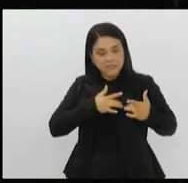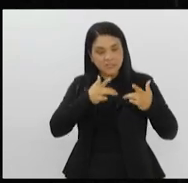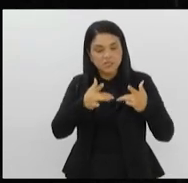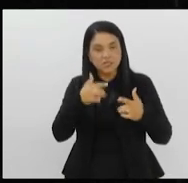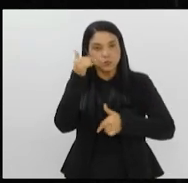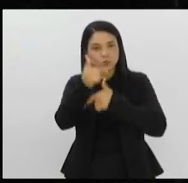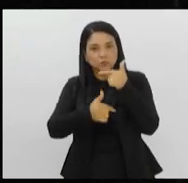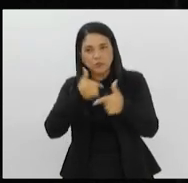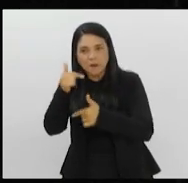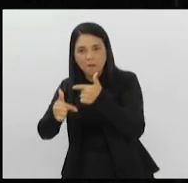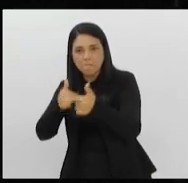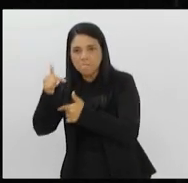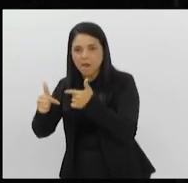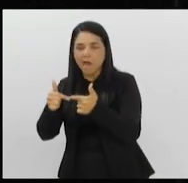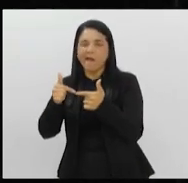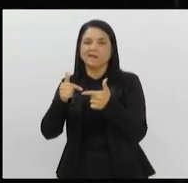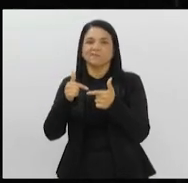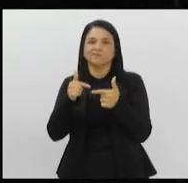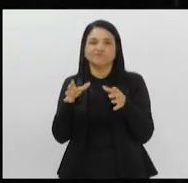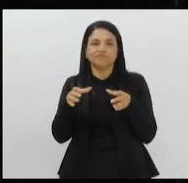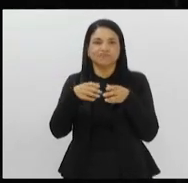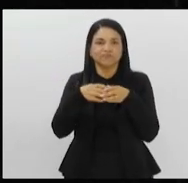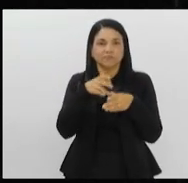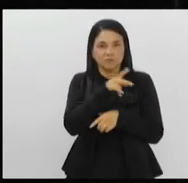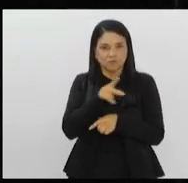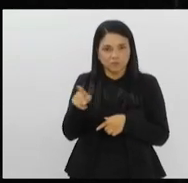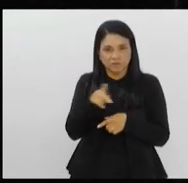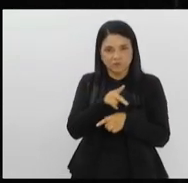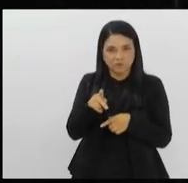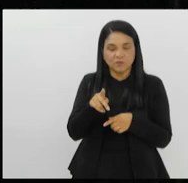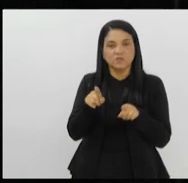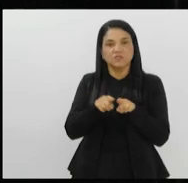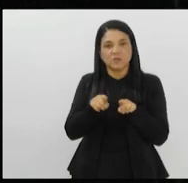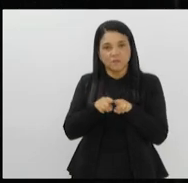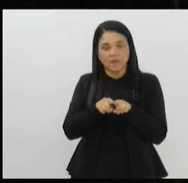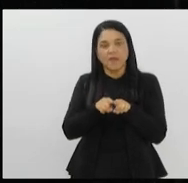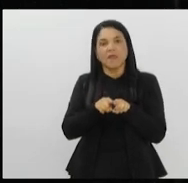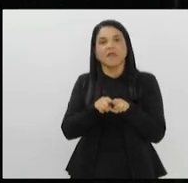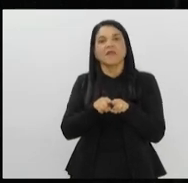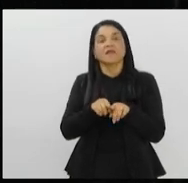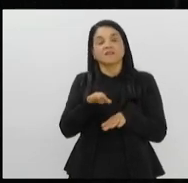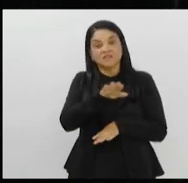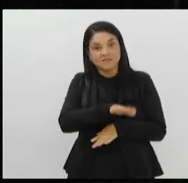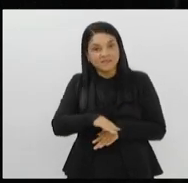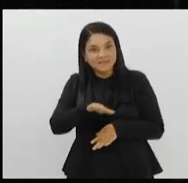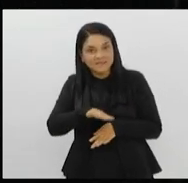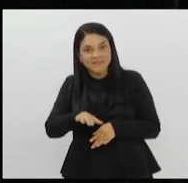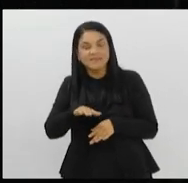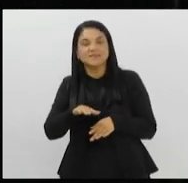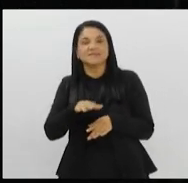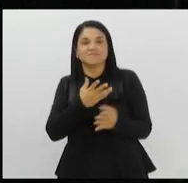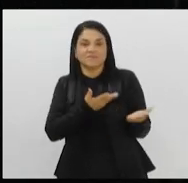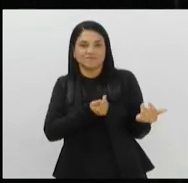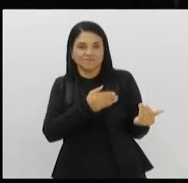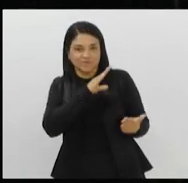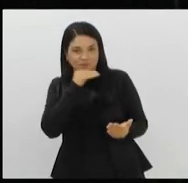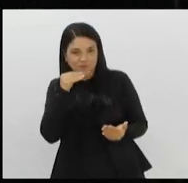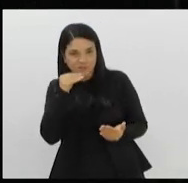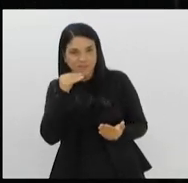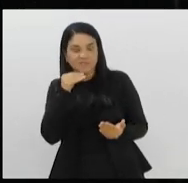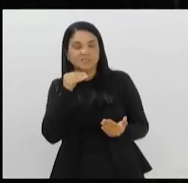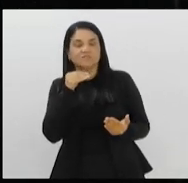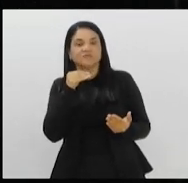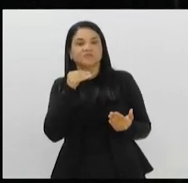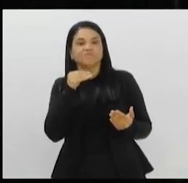esse corpo docente, também do corpo discente, que são as nossas crianças e adolescentes, que fazem parte